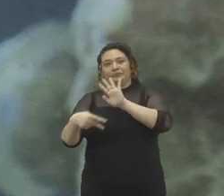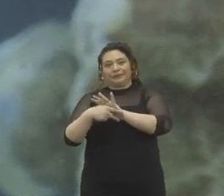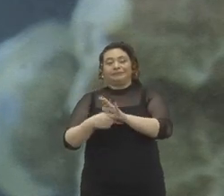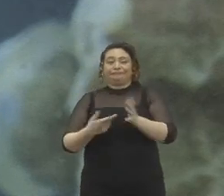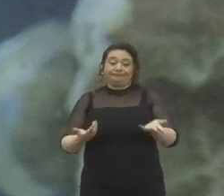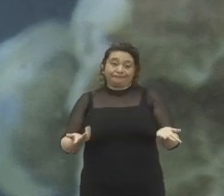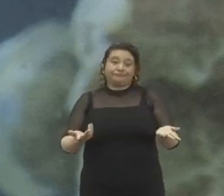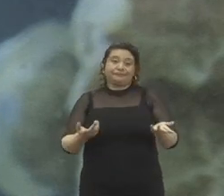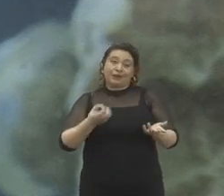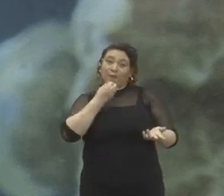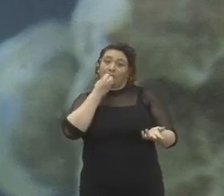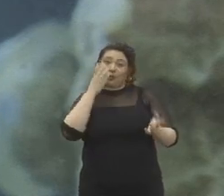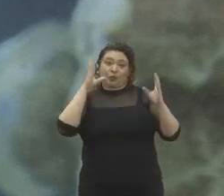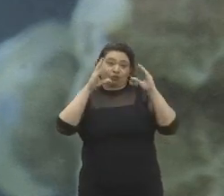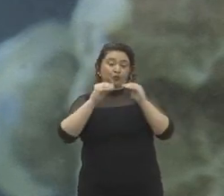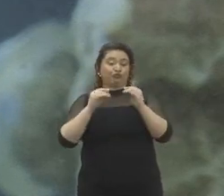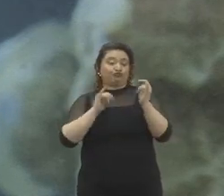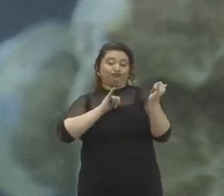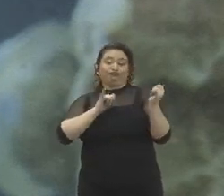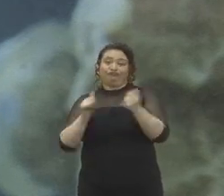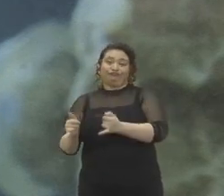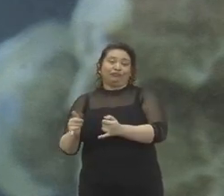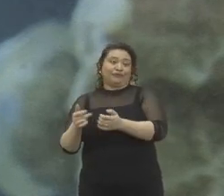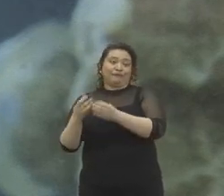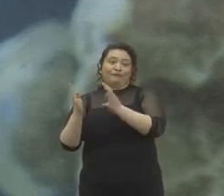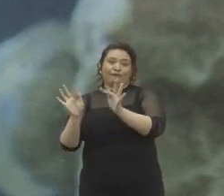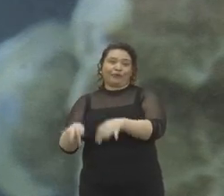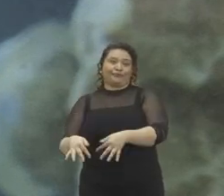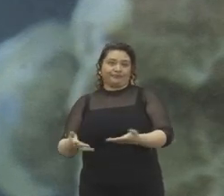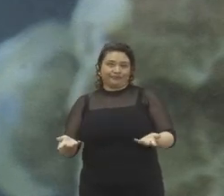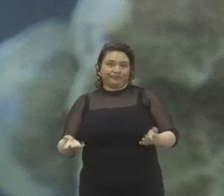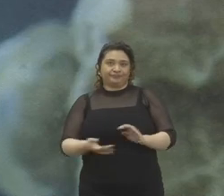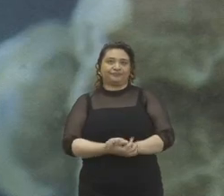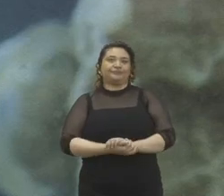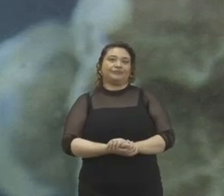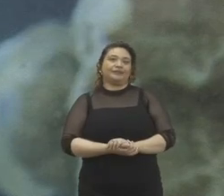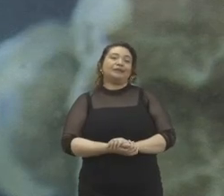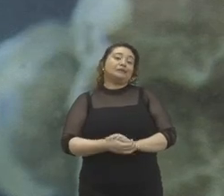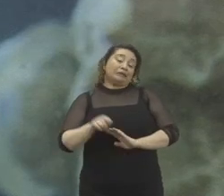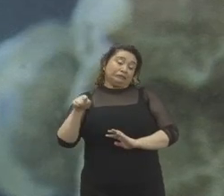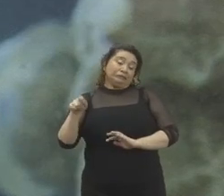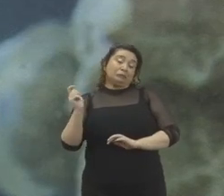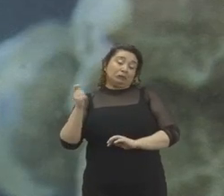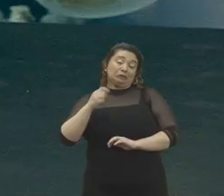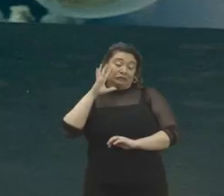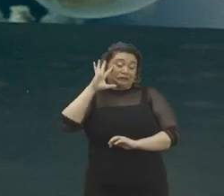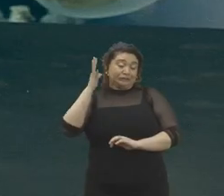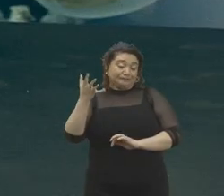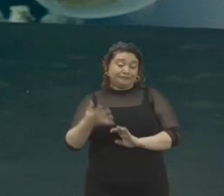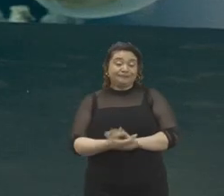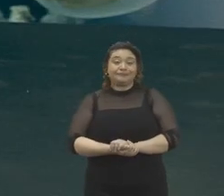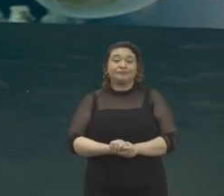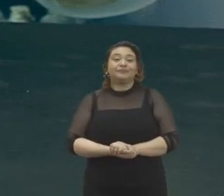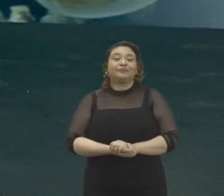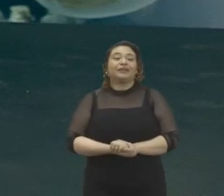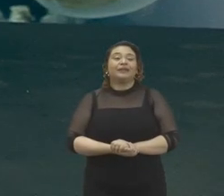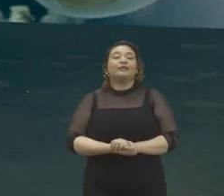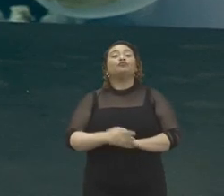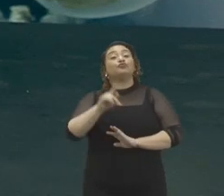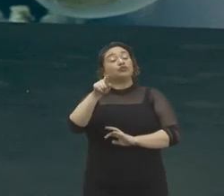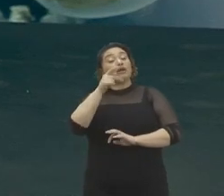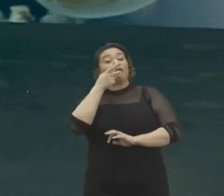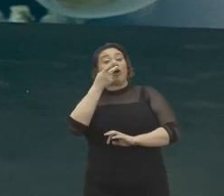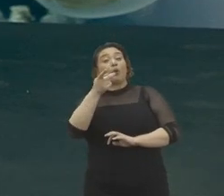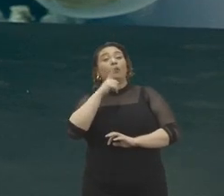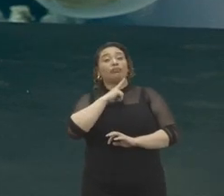essa Boa noite nunca mais acabou-se né então é assim e você falou Ernesto sobre a escolha das